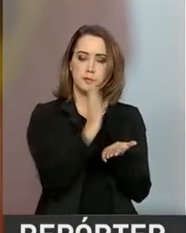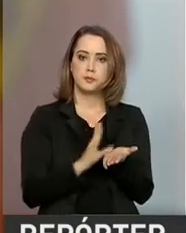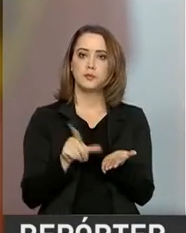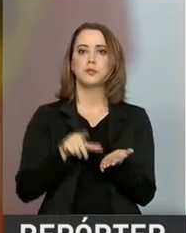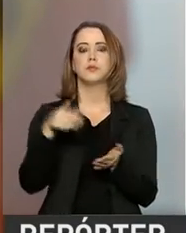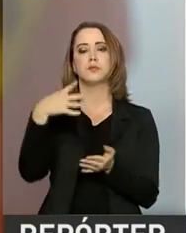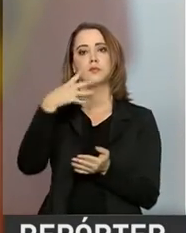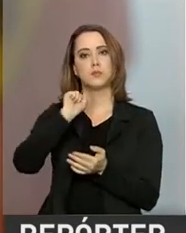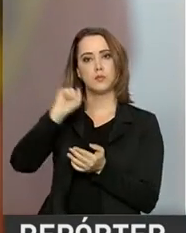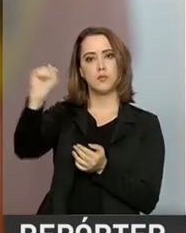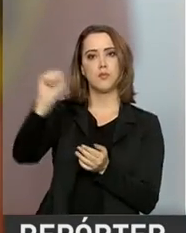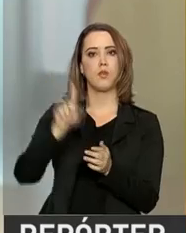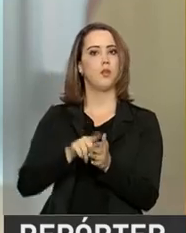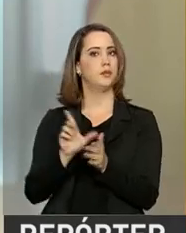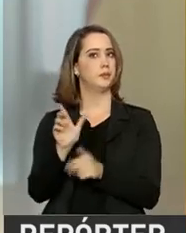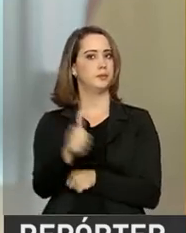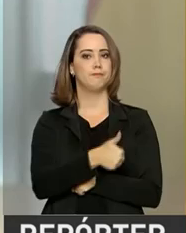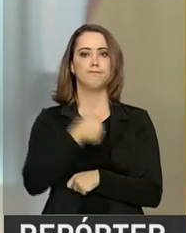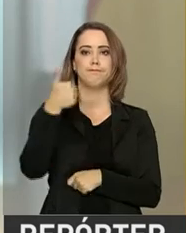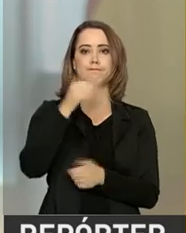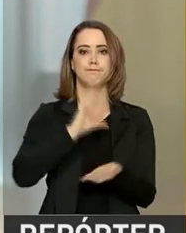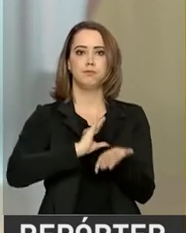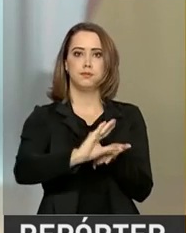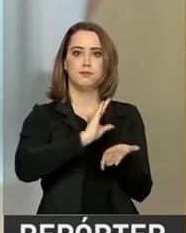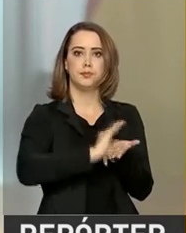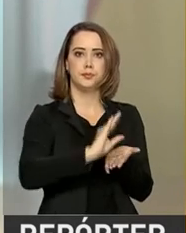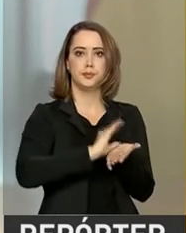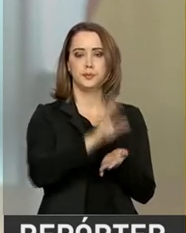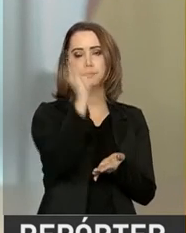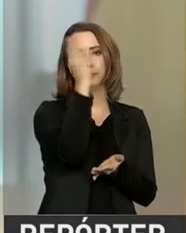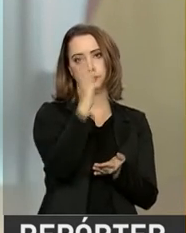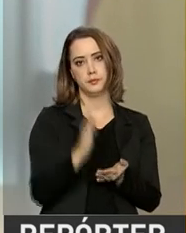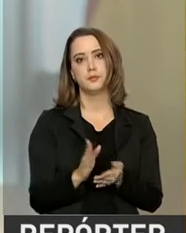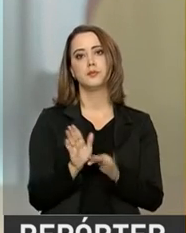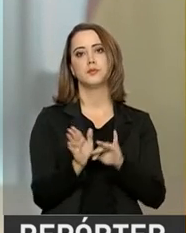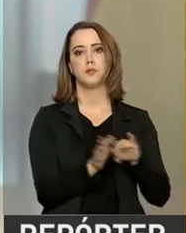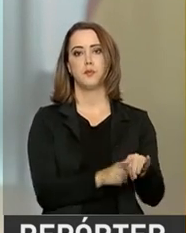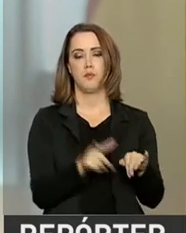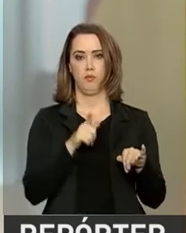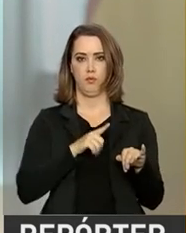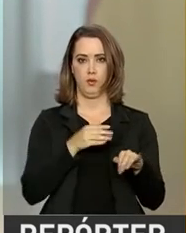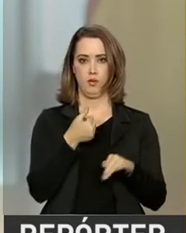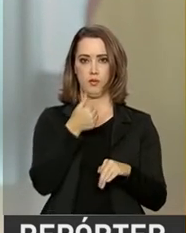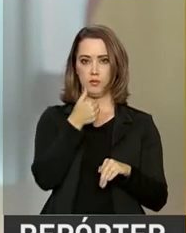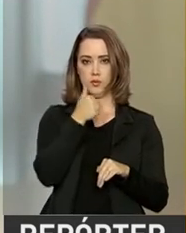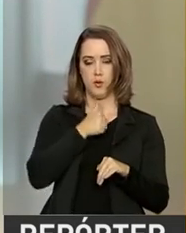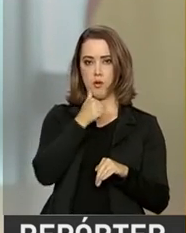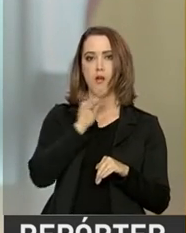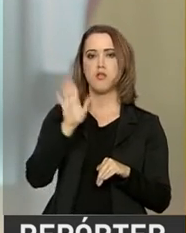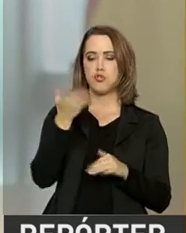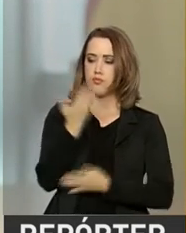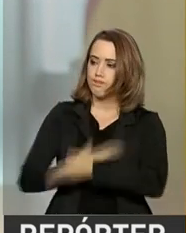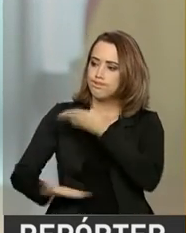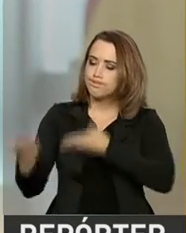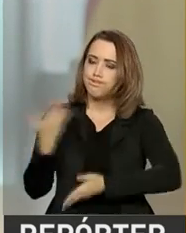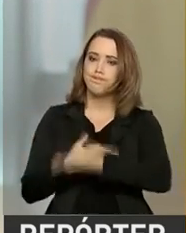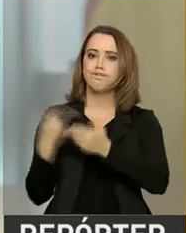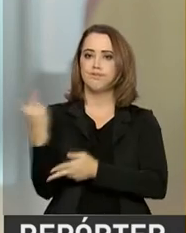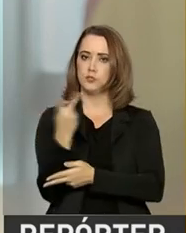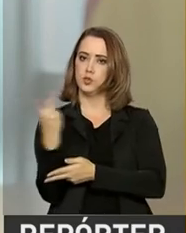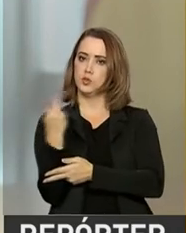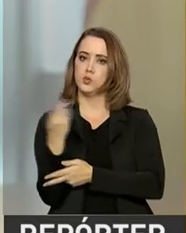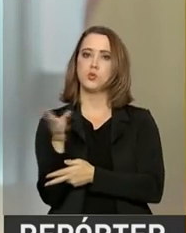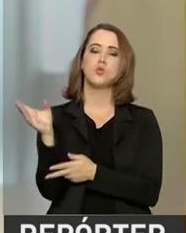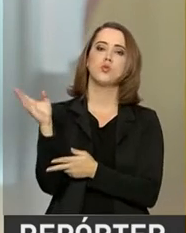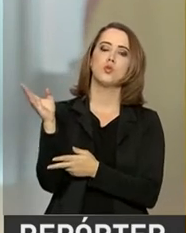abril liderou o ranking já existe um fluxo de e é comercial muito grande entre os dois países na câmara espanhola